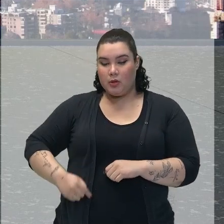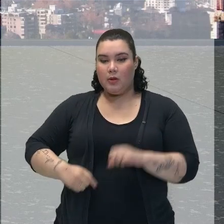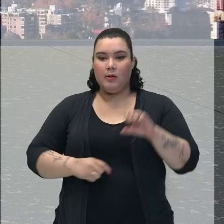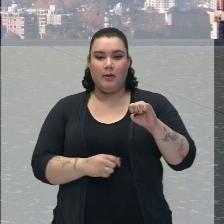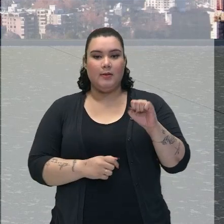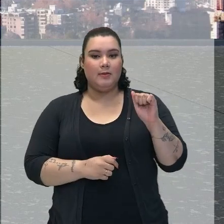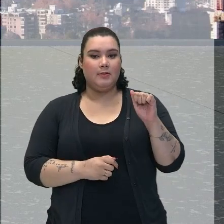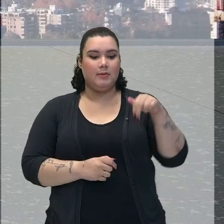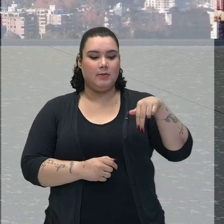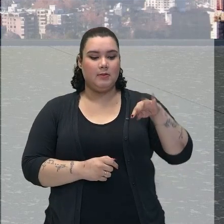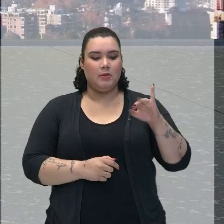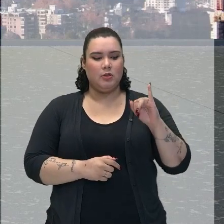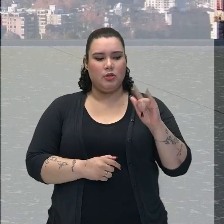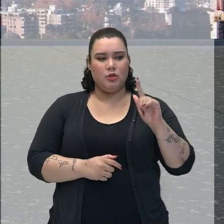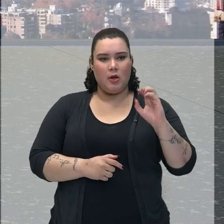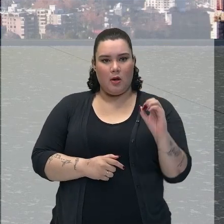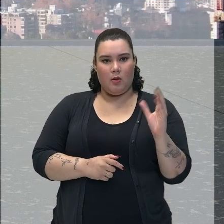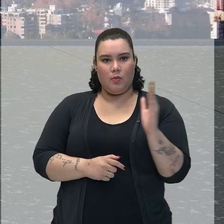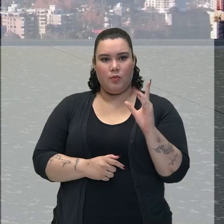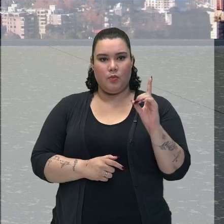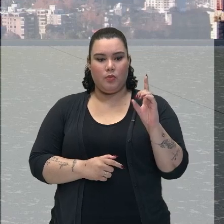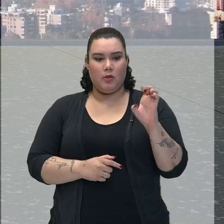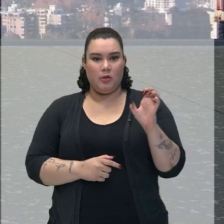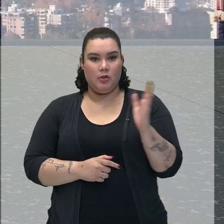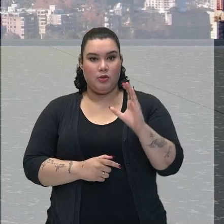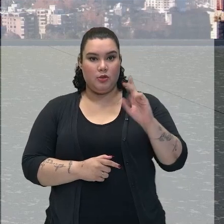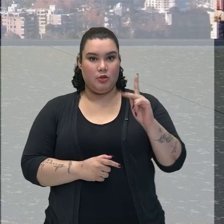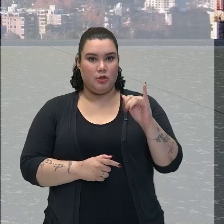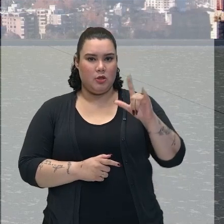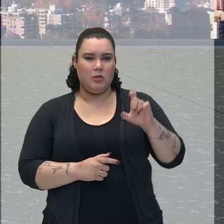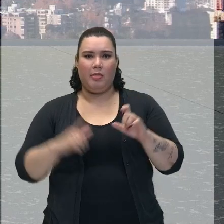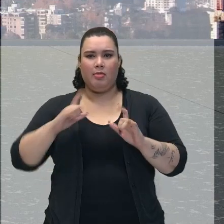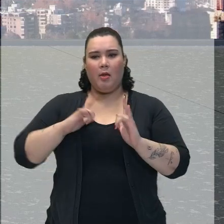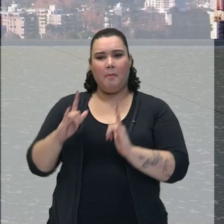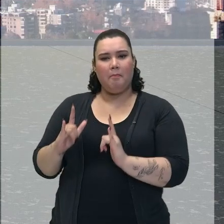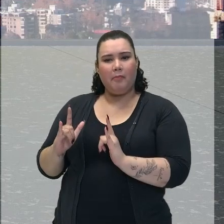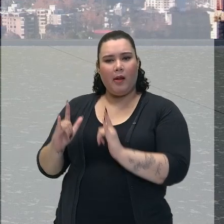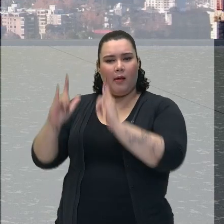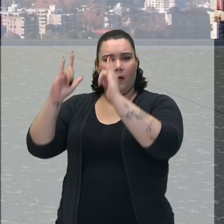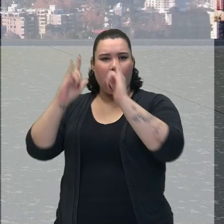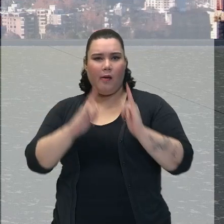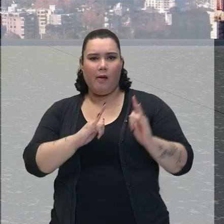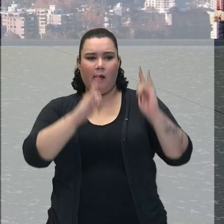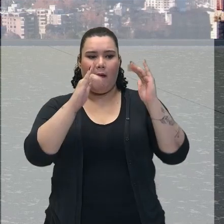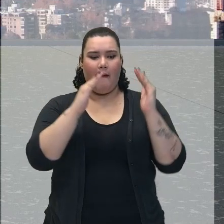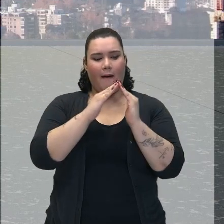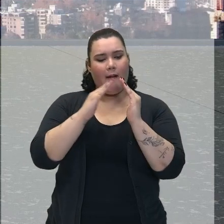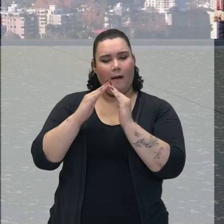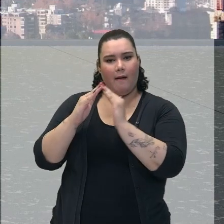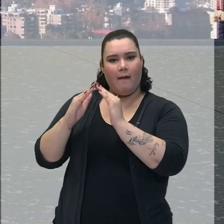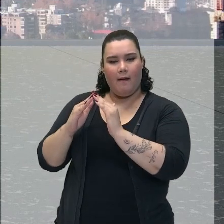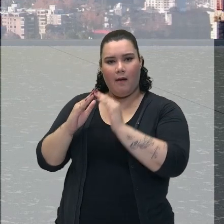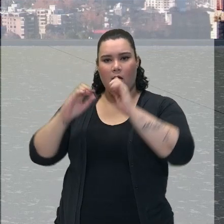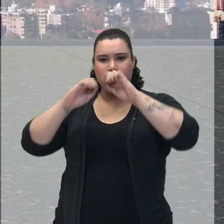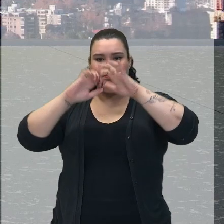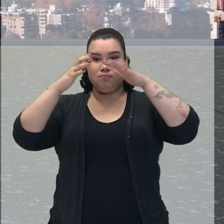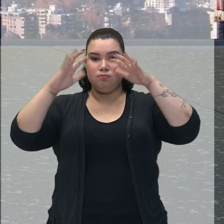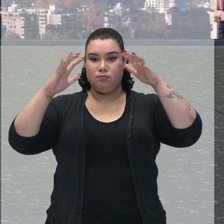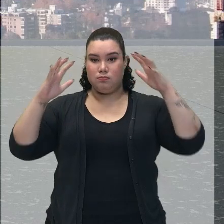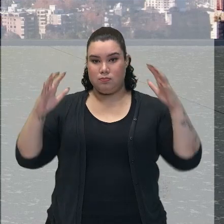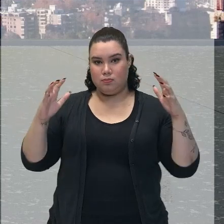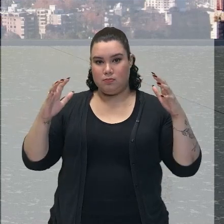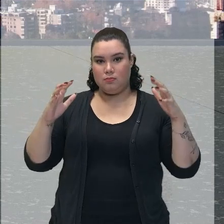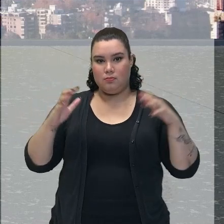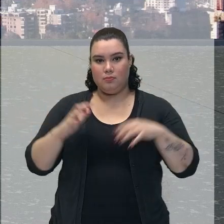né? Prédios, a zona urbana, a montanha aqui atrás, olha. Pero que nós vamos estudar hoje,